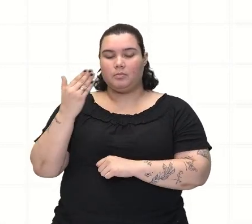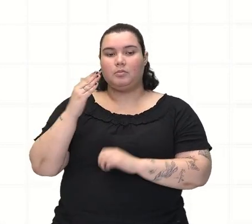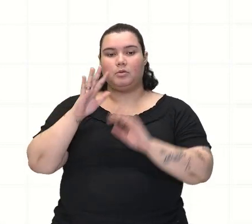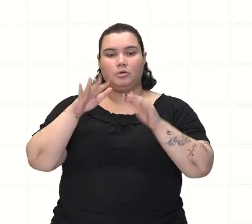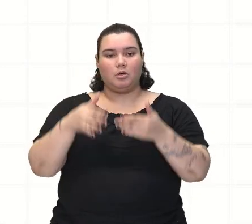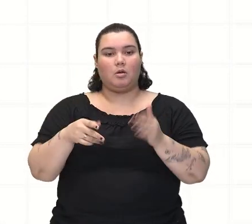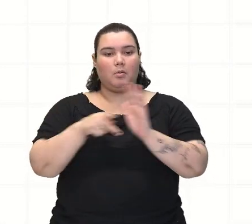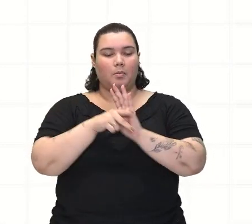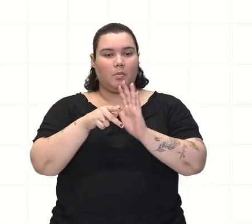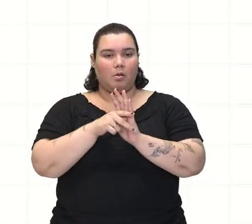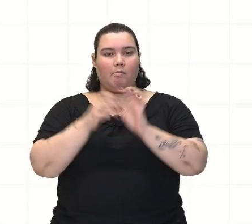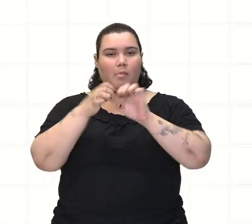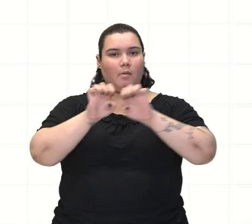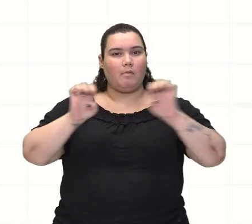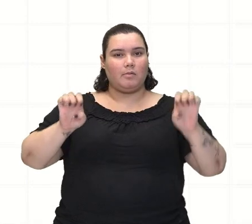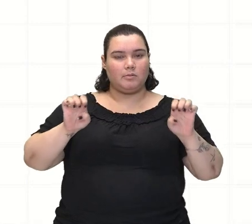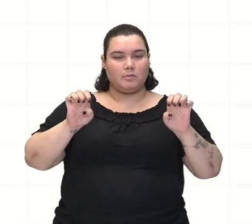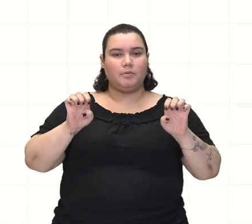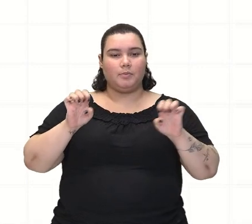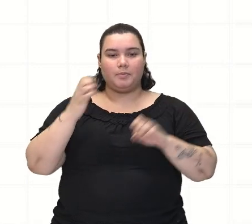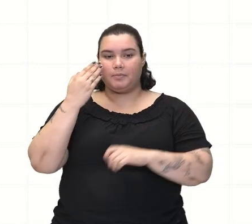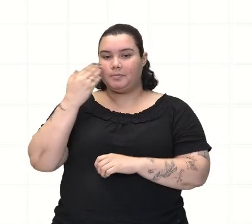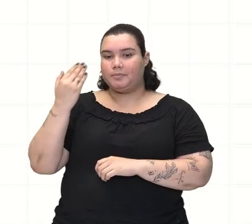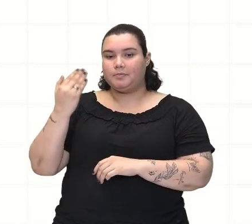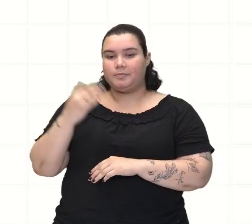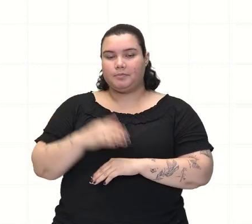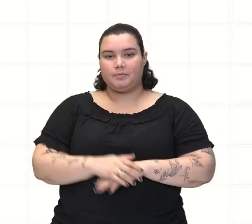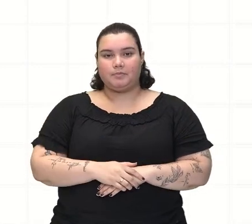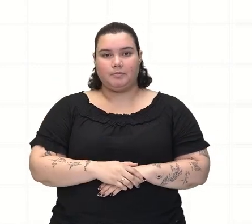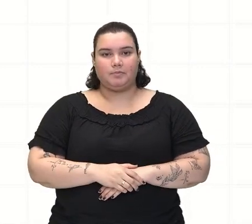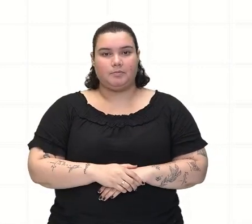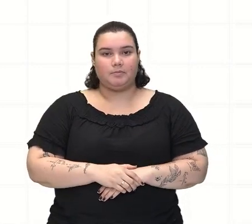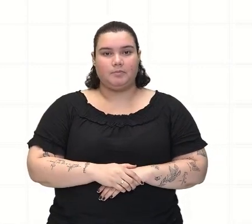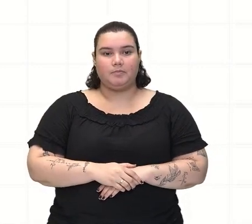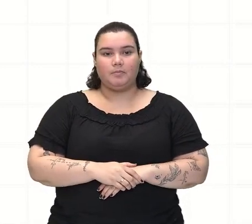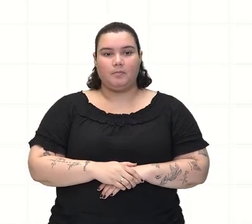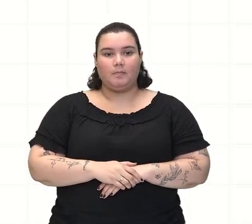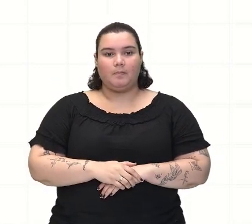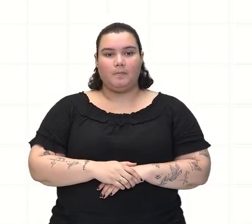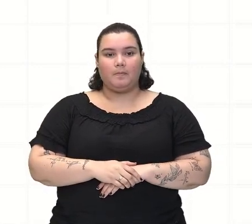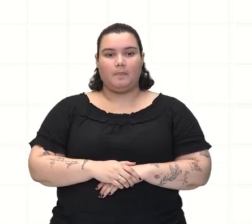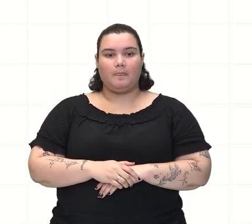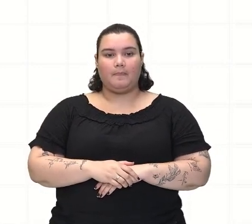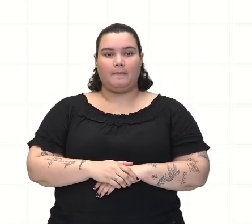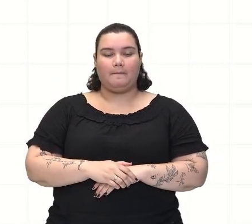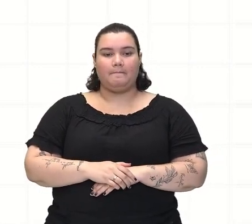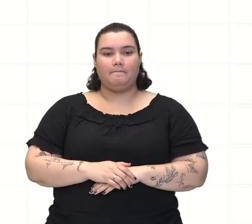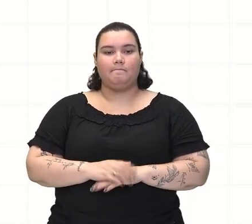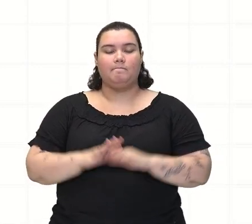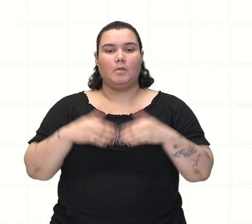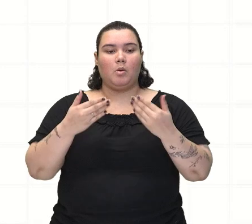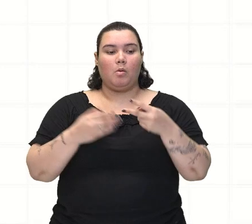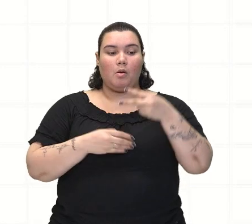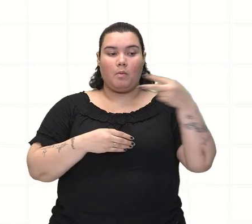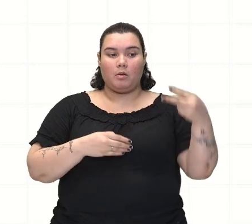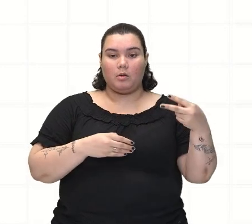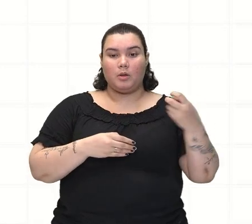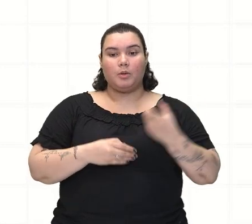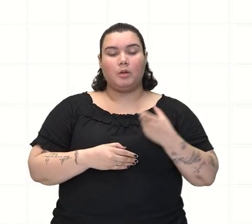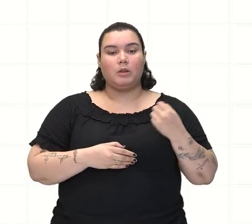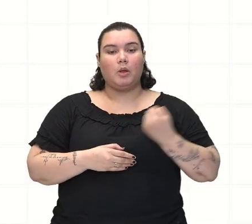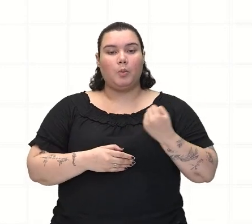do primeiro, menos 2 vezes o primeiro pelo segundo, mais o quadrado do segundo. Do outro lado da igualdade, nós ficamos com